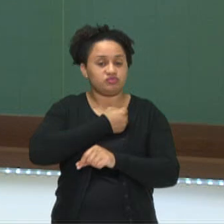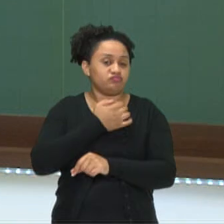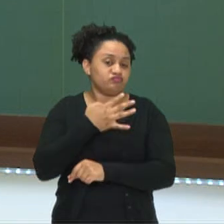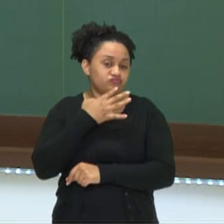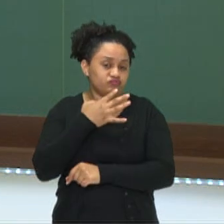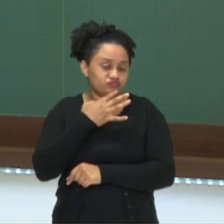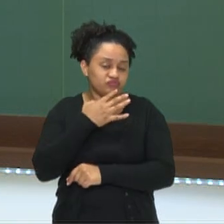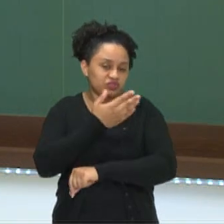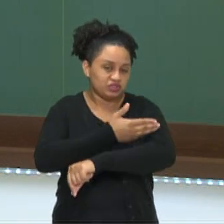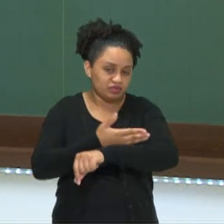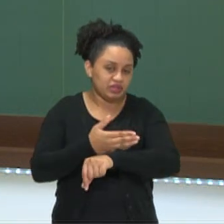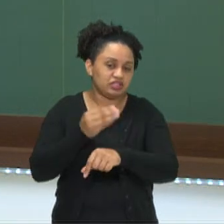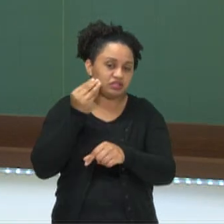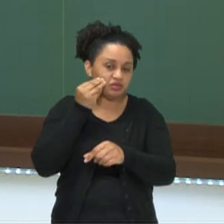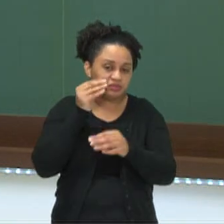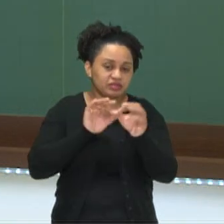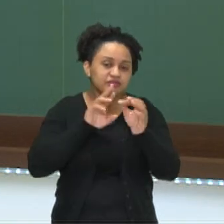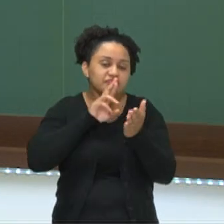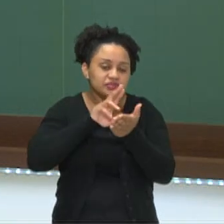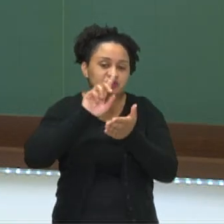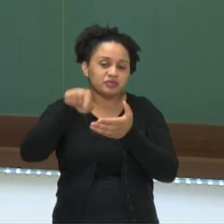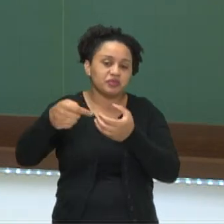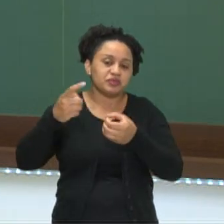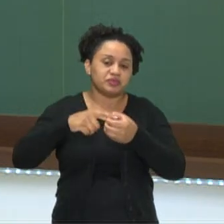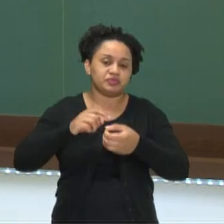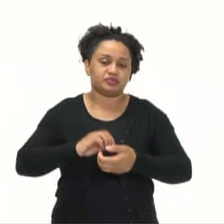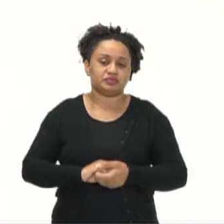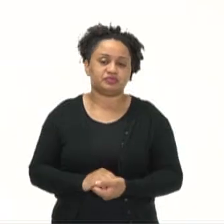ok? Tenta montar alguma coisa aí, eu já volto.